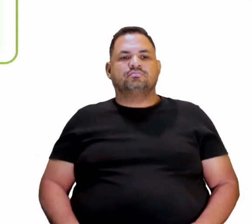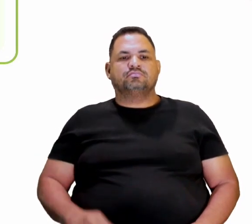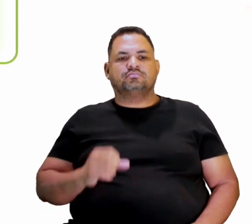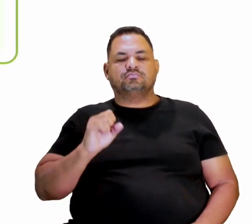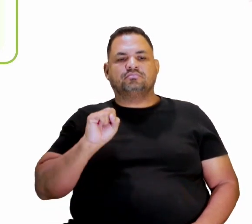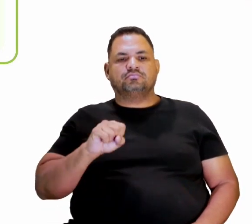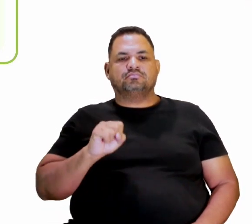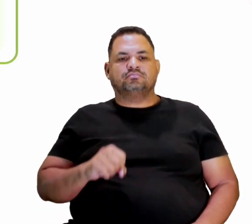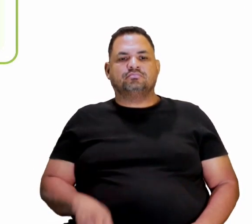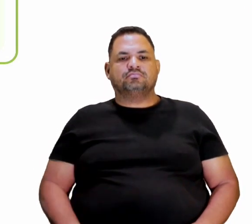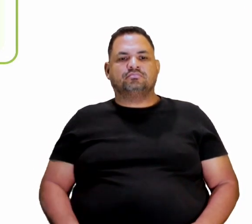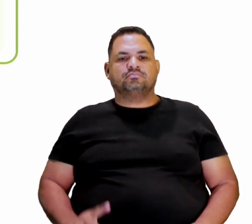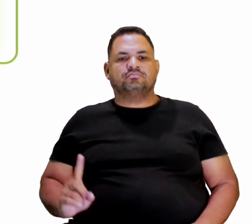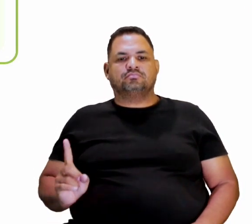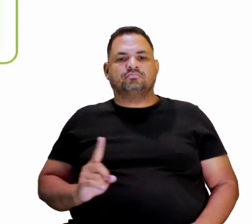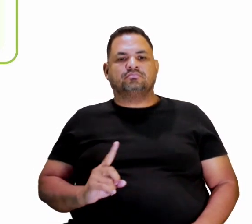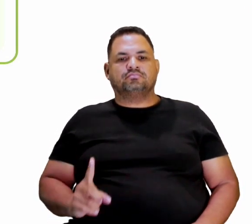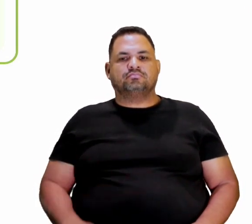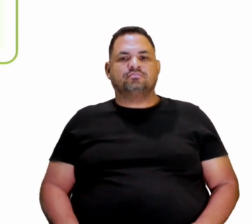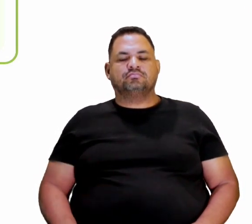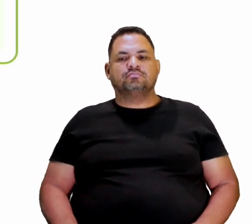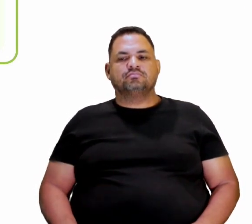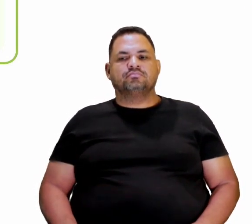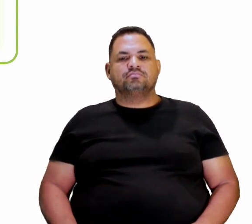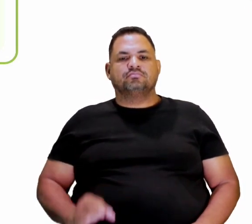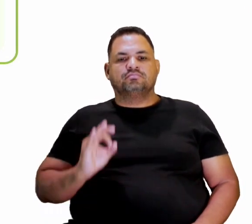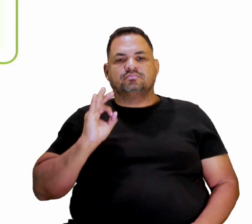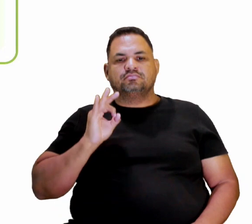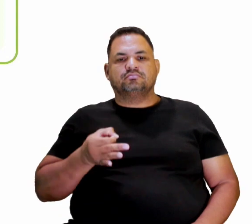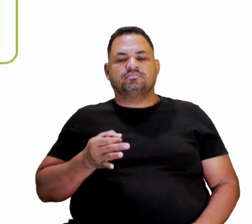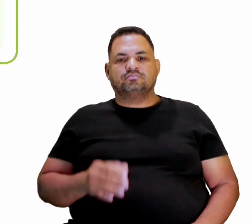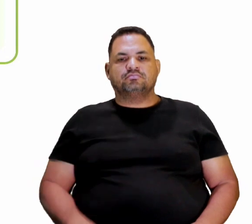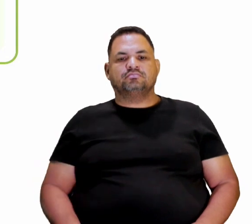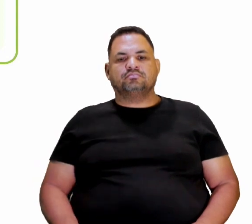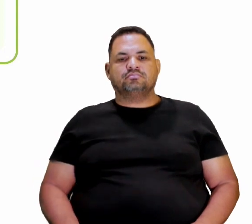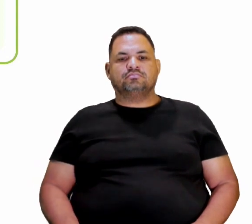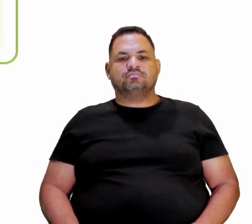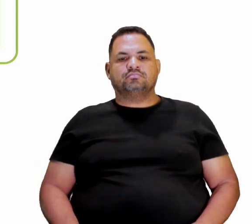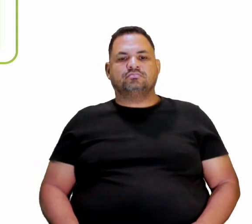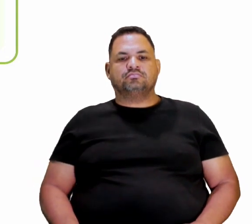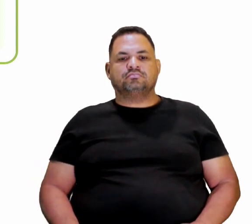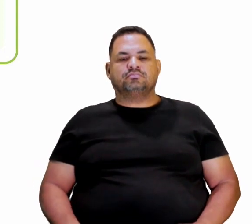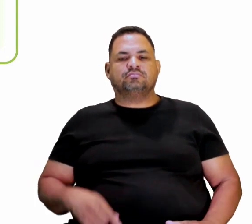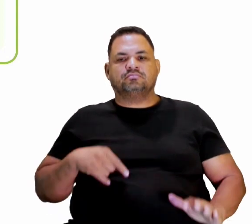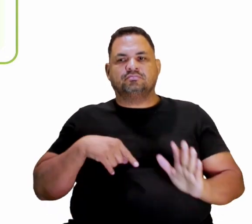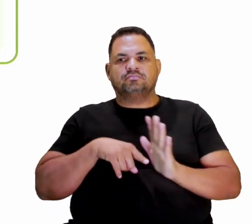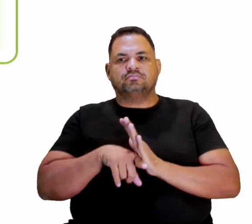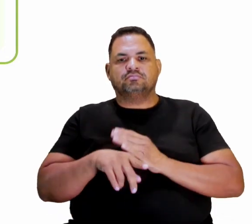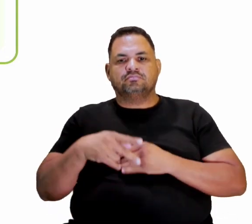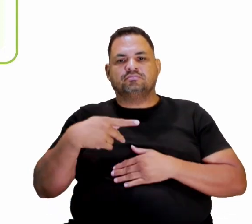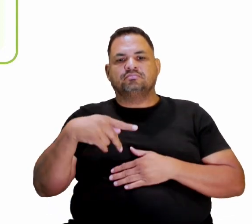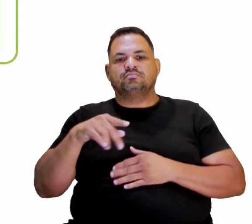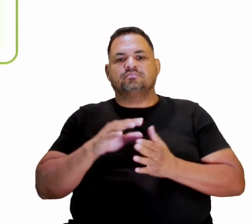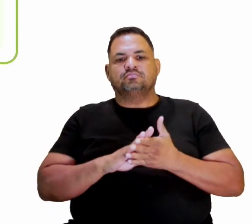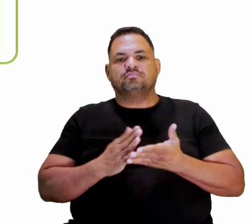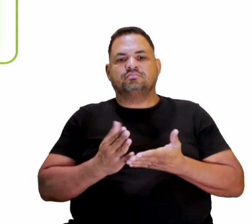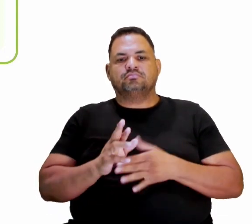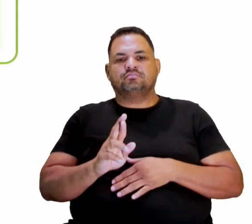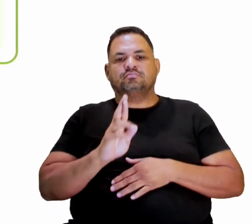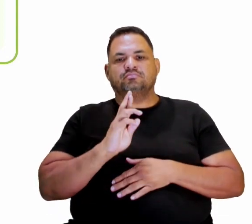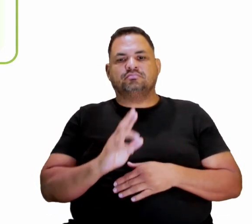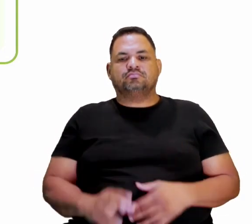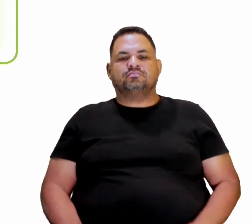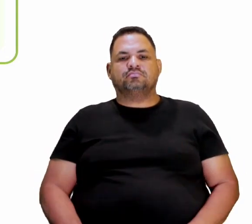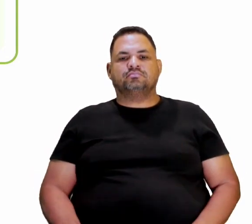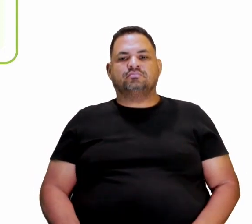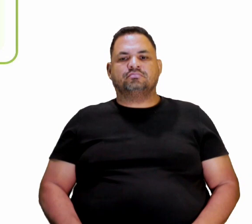am, ou no, I'm not, certo? Caso sua pergunta seja para você e você responde yes,